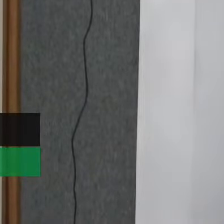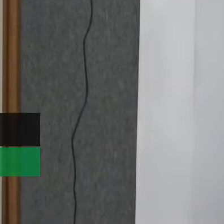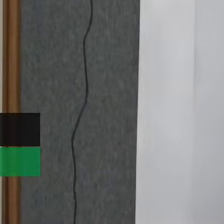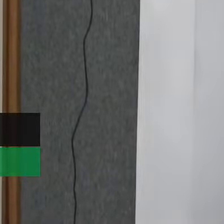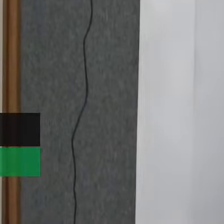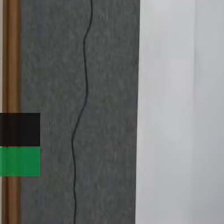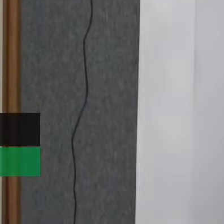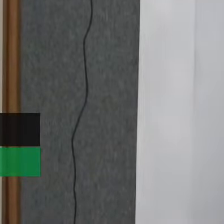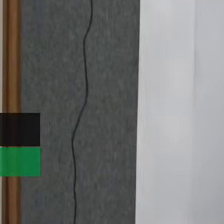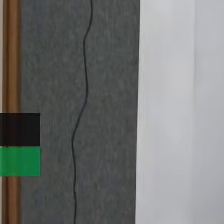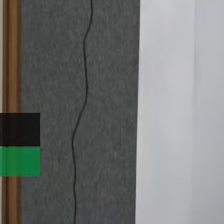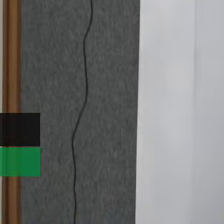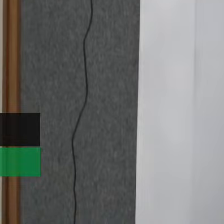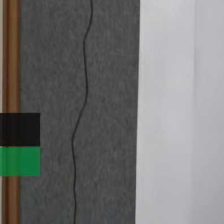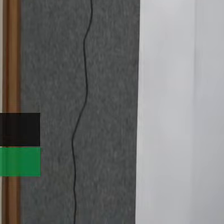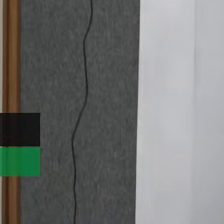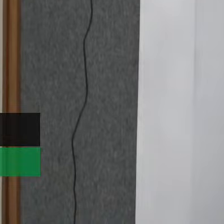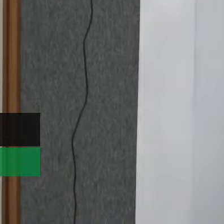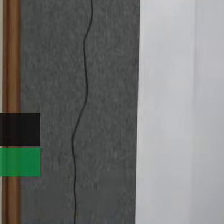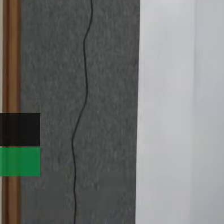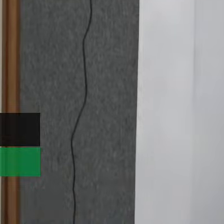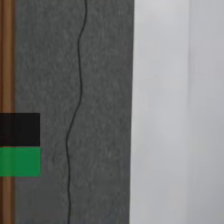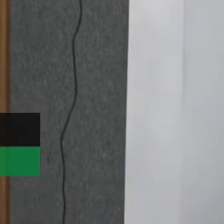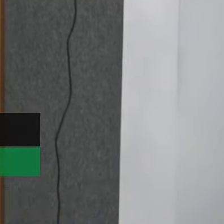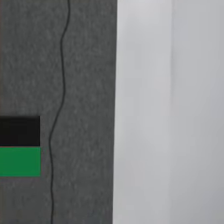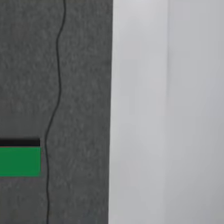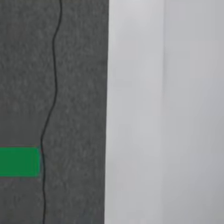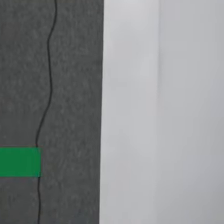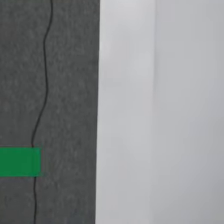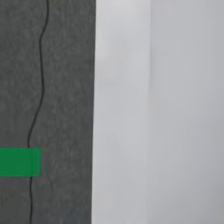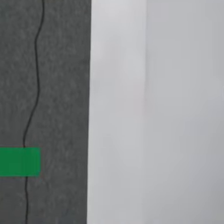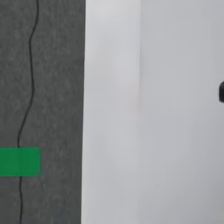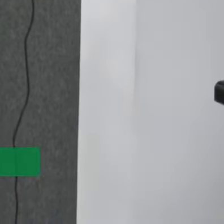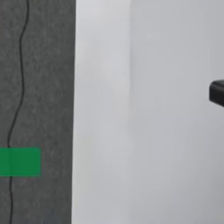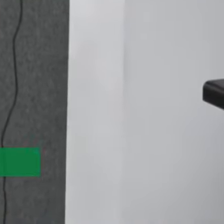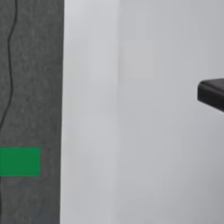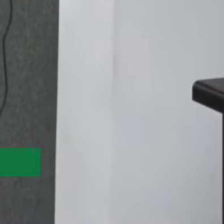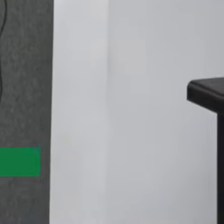falando hoje sobre os sinais de alerta no angedema hereditário.